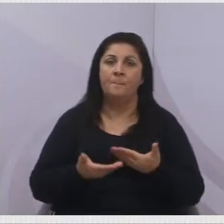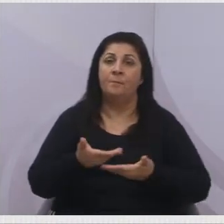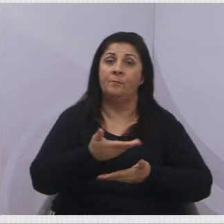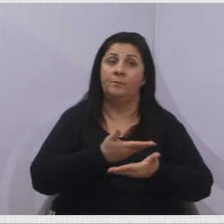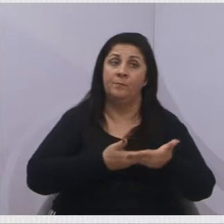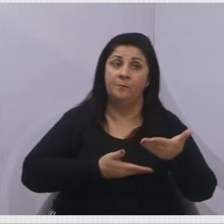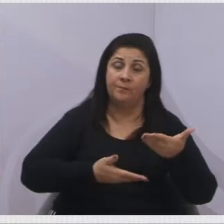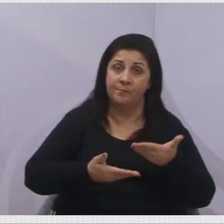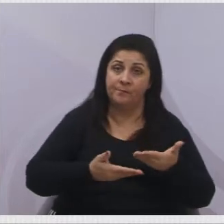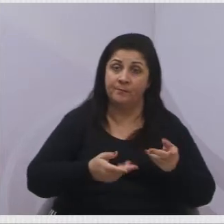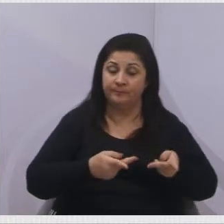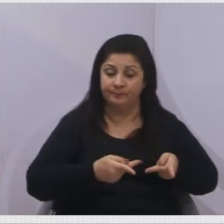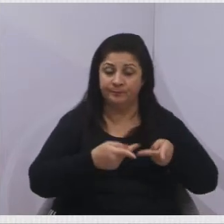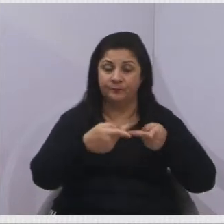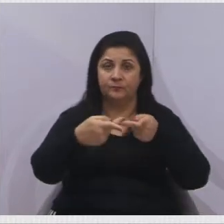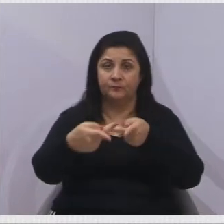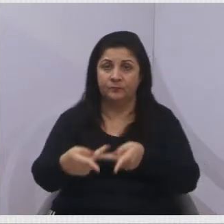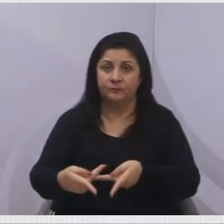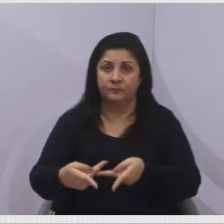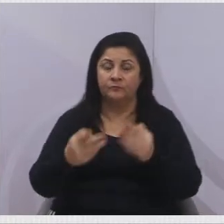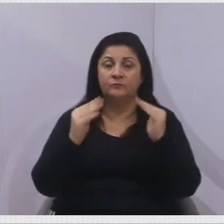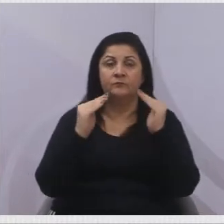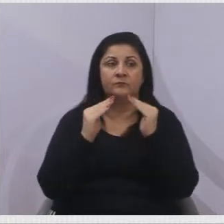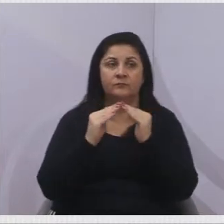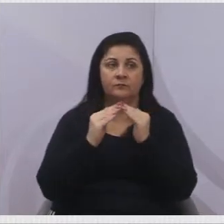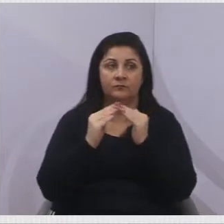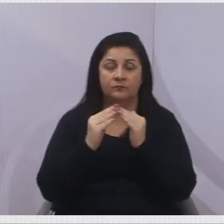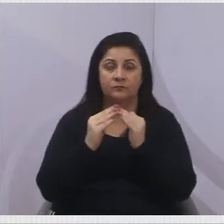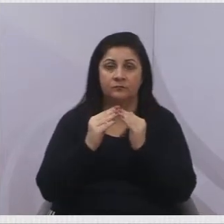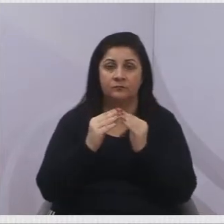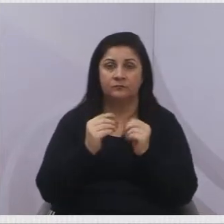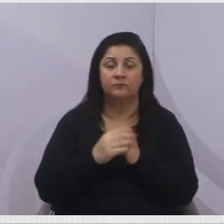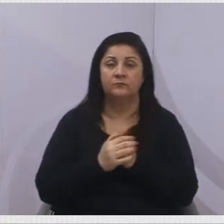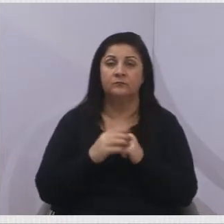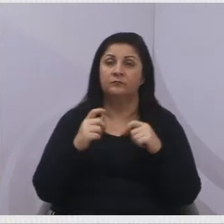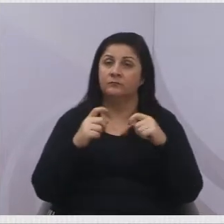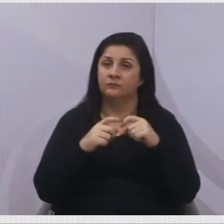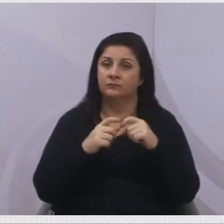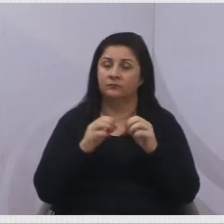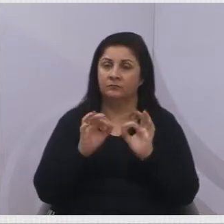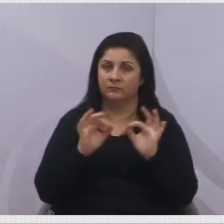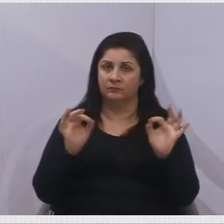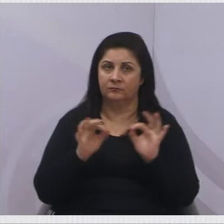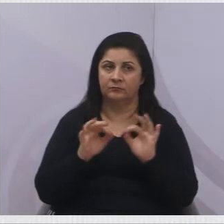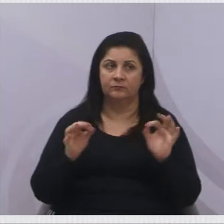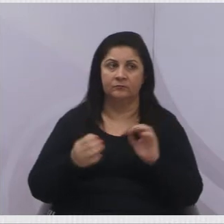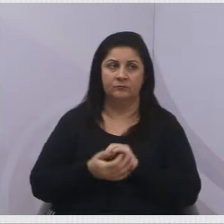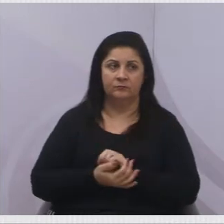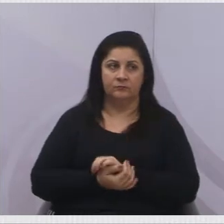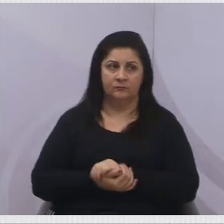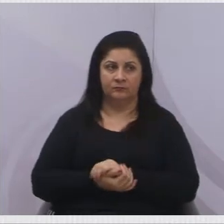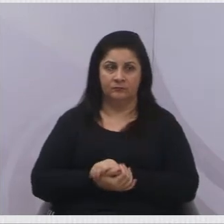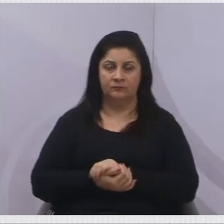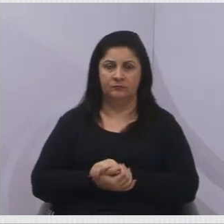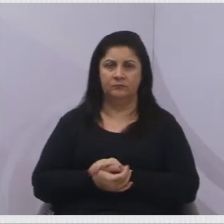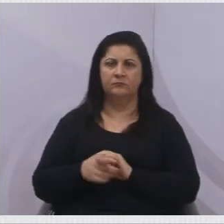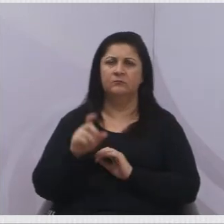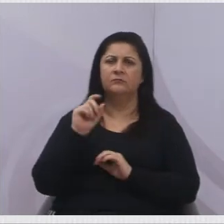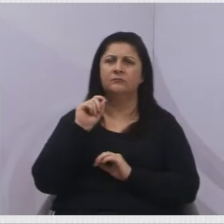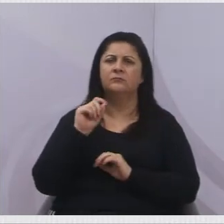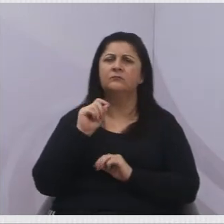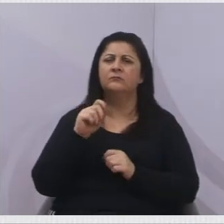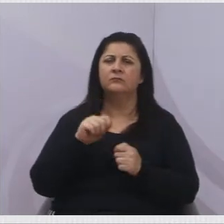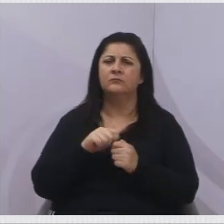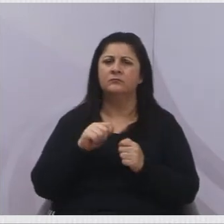atendimentos, visitas domiciliares na atenção básica. A gente tem aí, quem que realiza